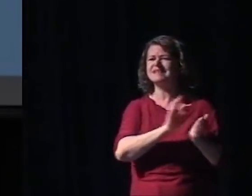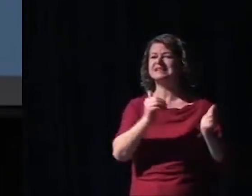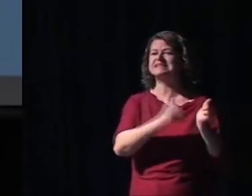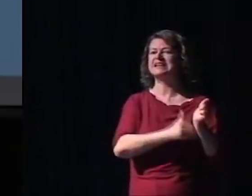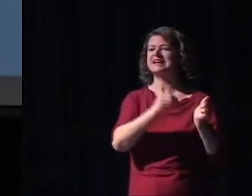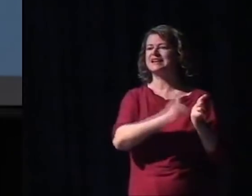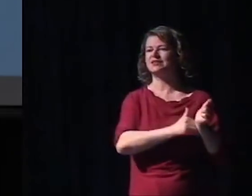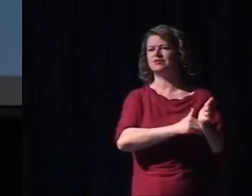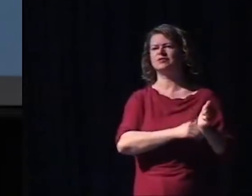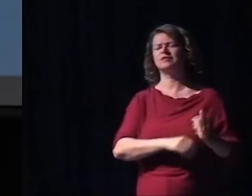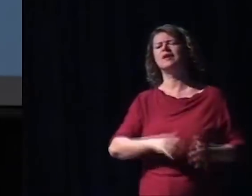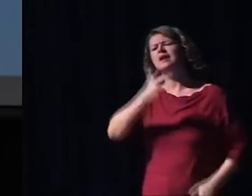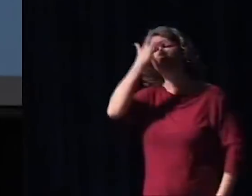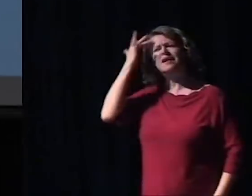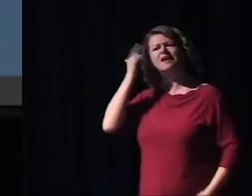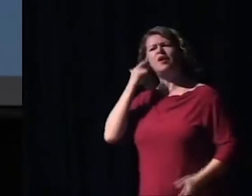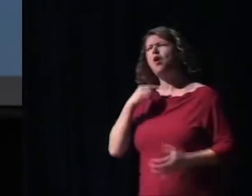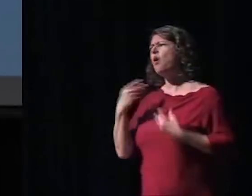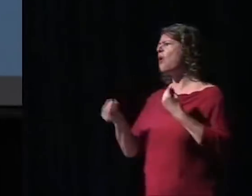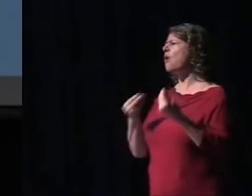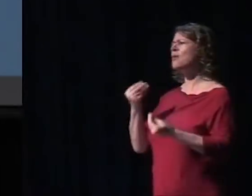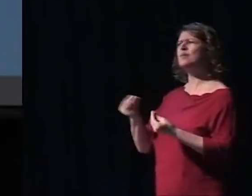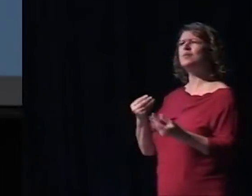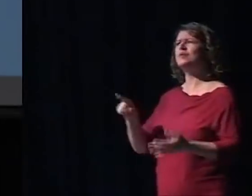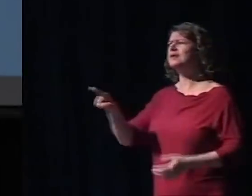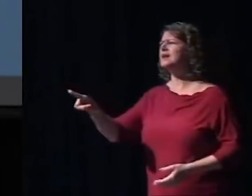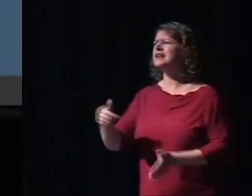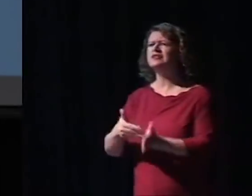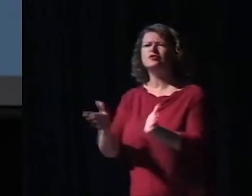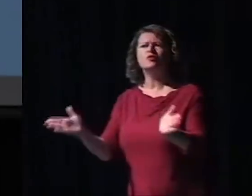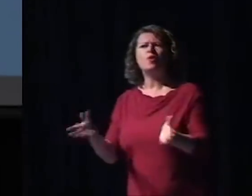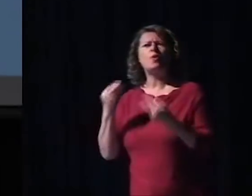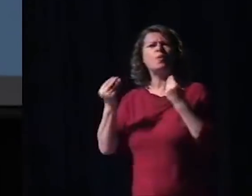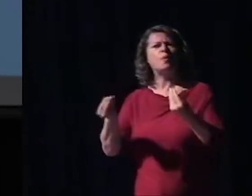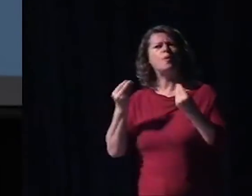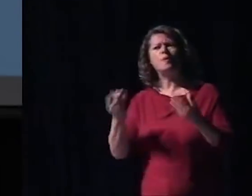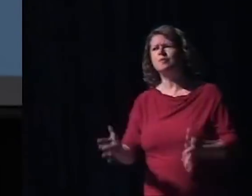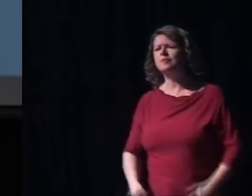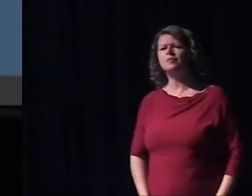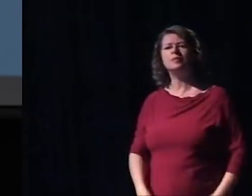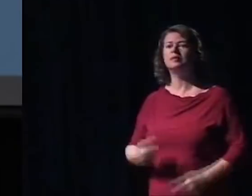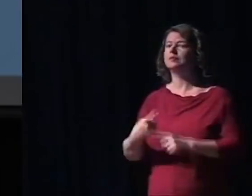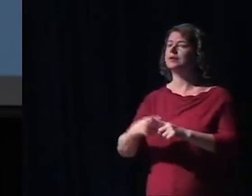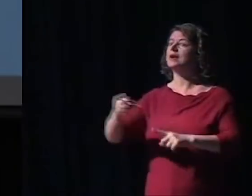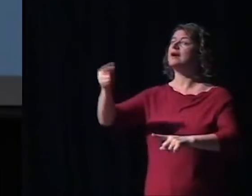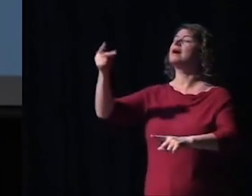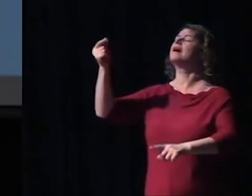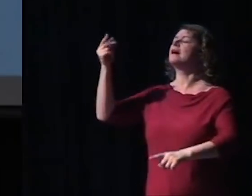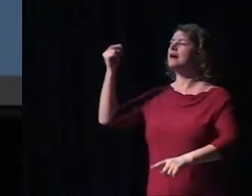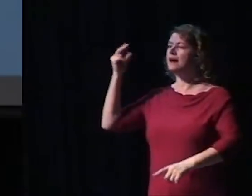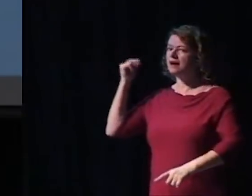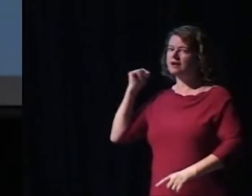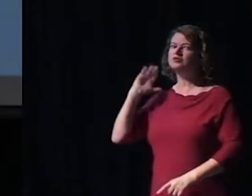É porque ele já está andando em círculo de derrota há muito tempo. Ele vive de aparência.